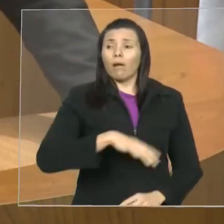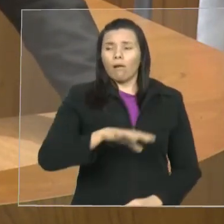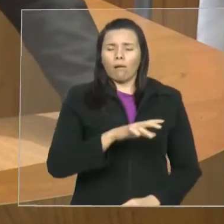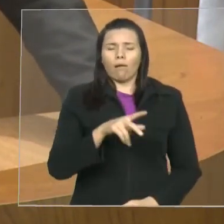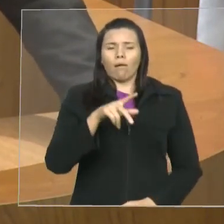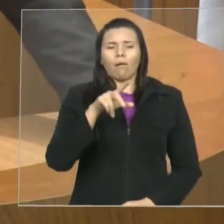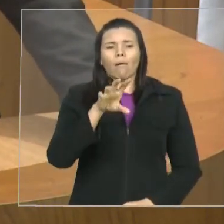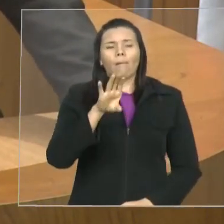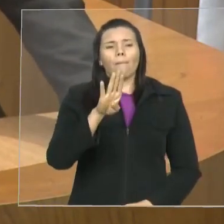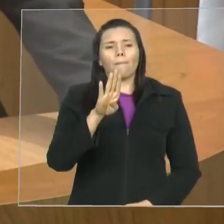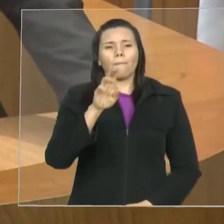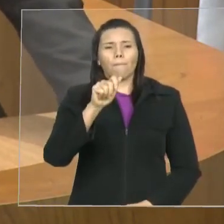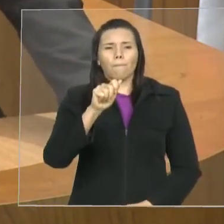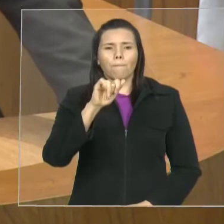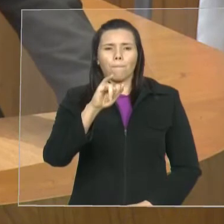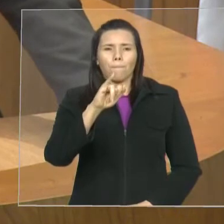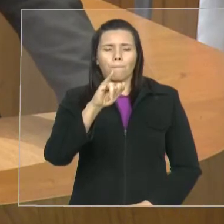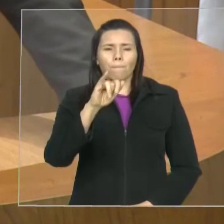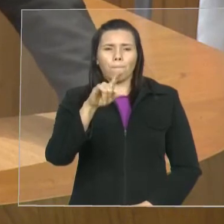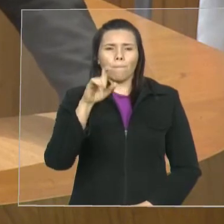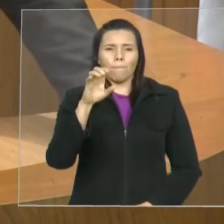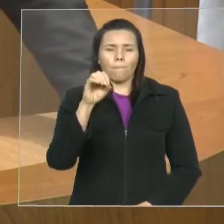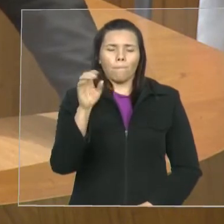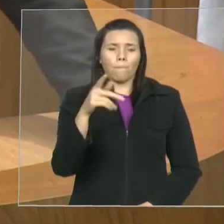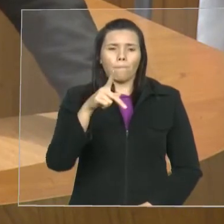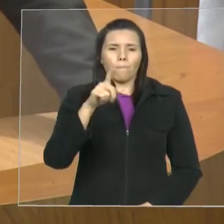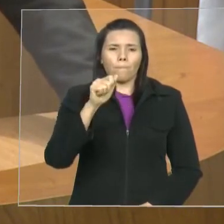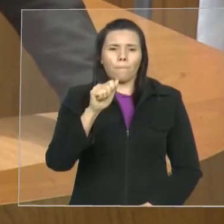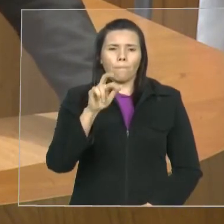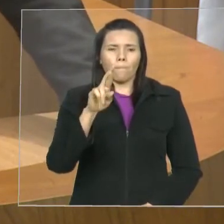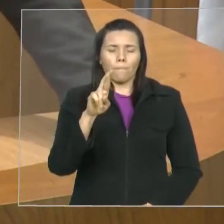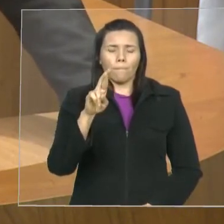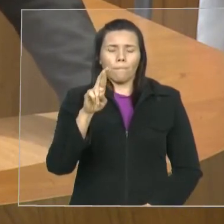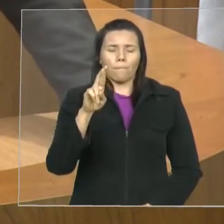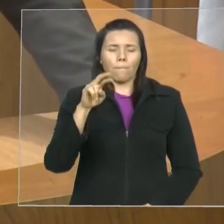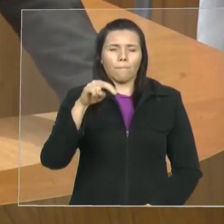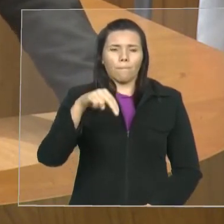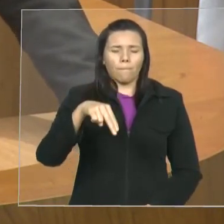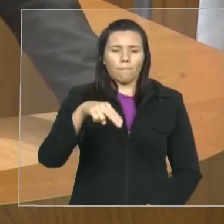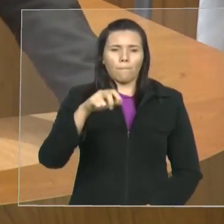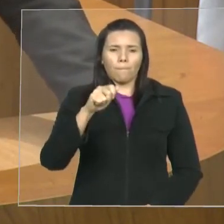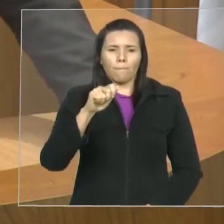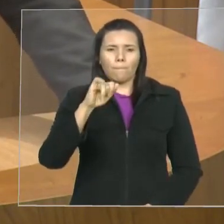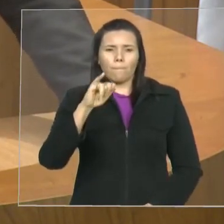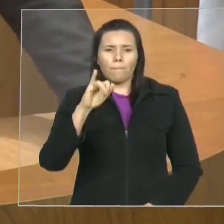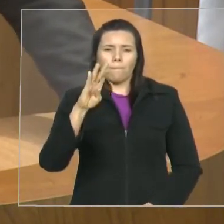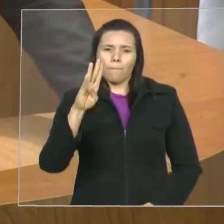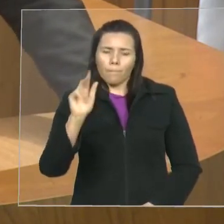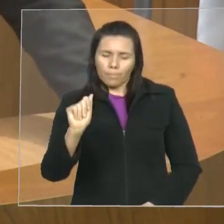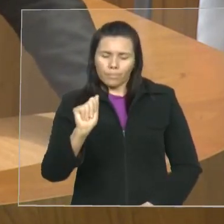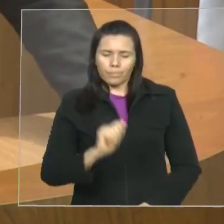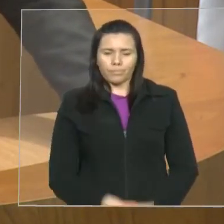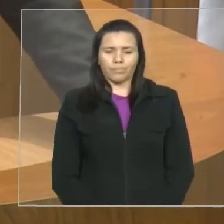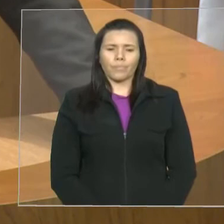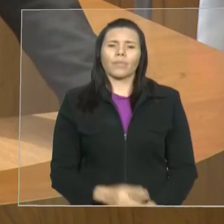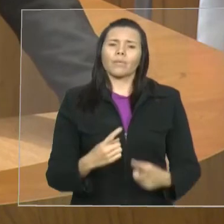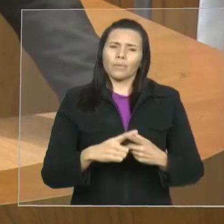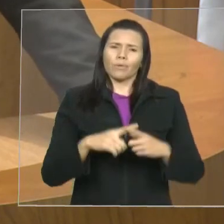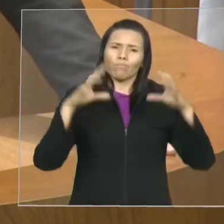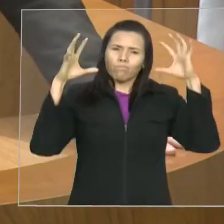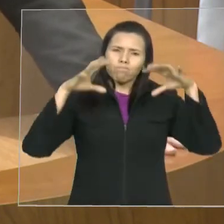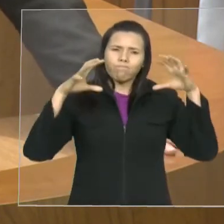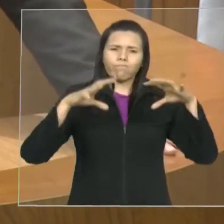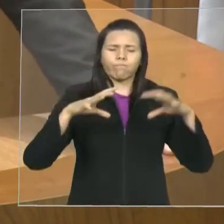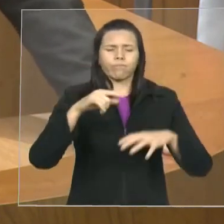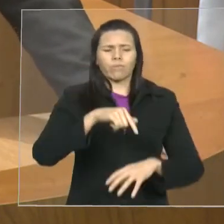roteiro da assistência ao combate às enchentes que vêm assolando o nosso estado